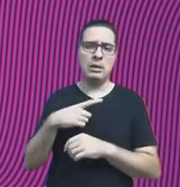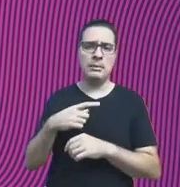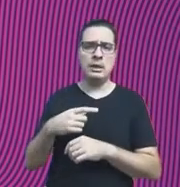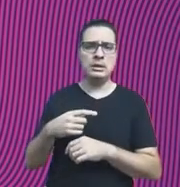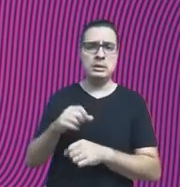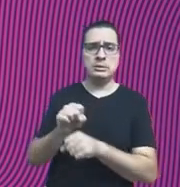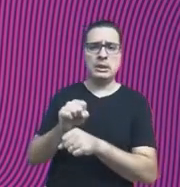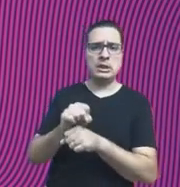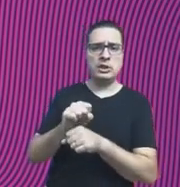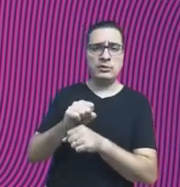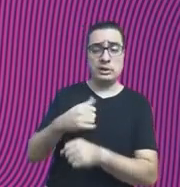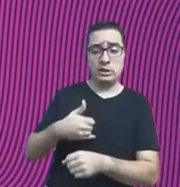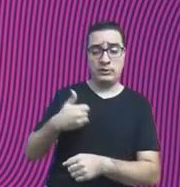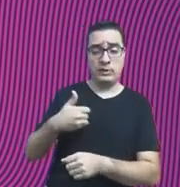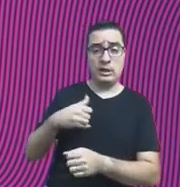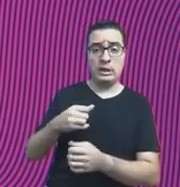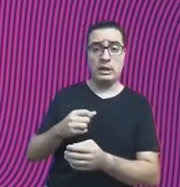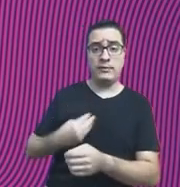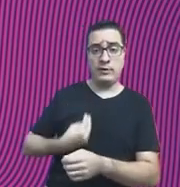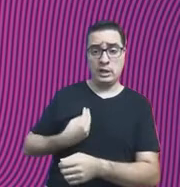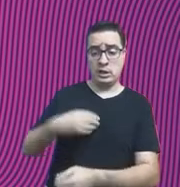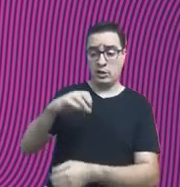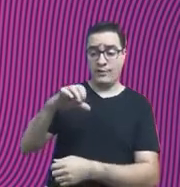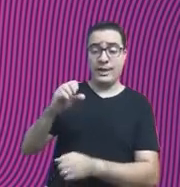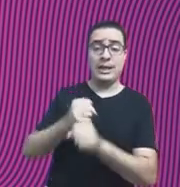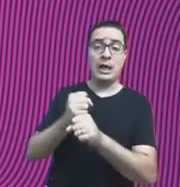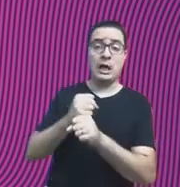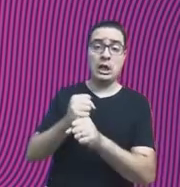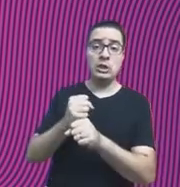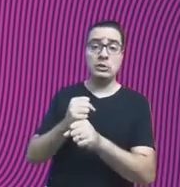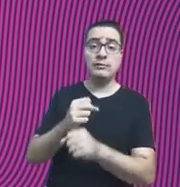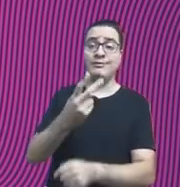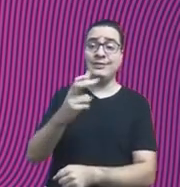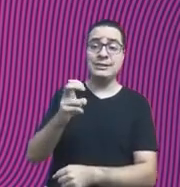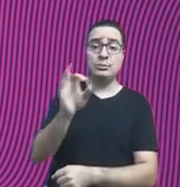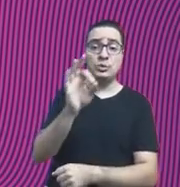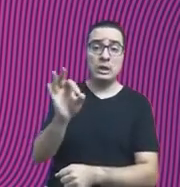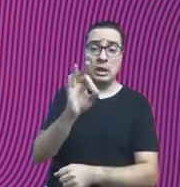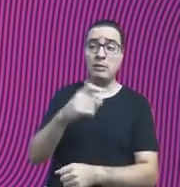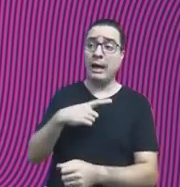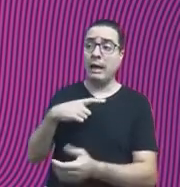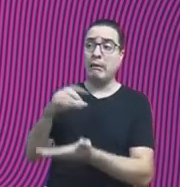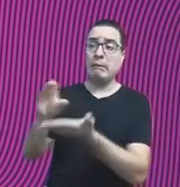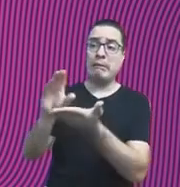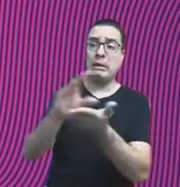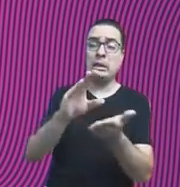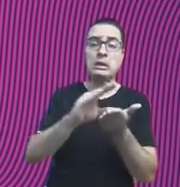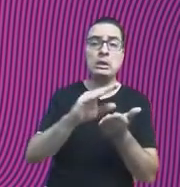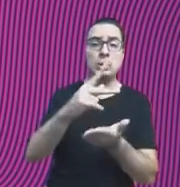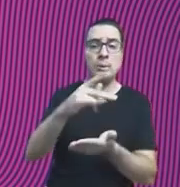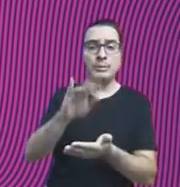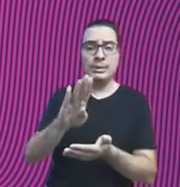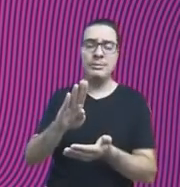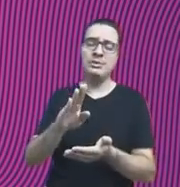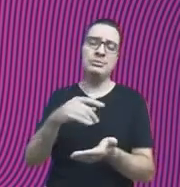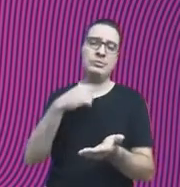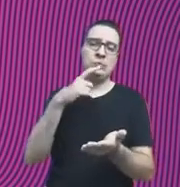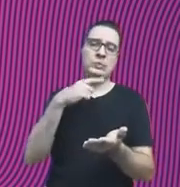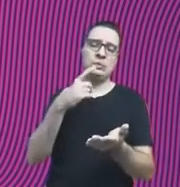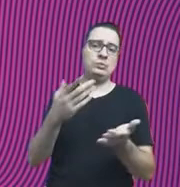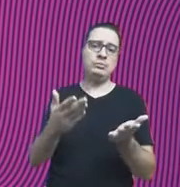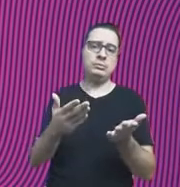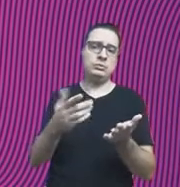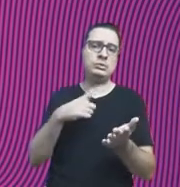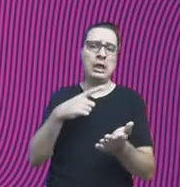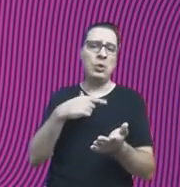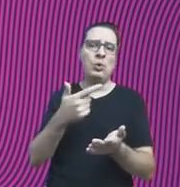e vamos consumir 25% de todos os ativos de todos os países? Quer dizer, isso não tem sentido. Então, o que, que você tem que fazer? O